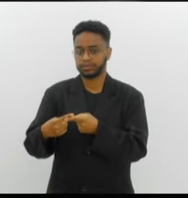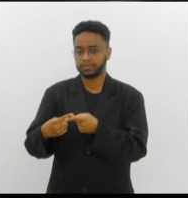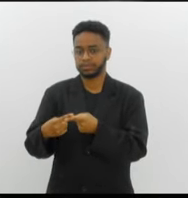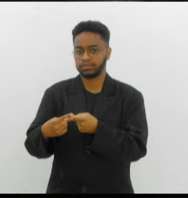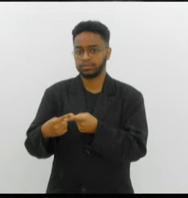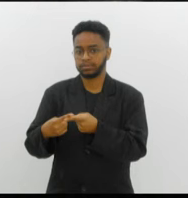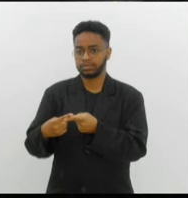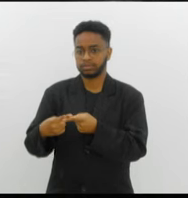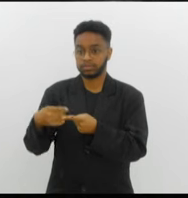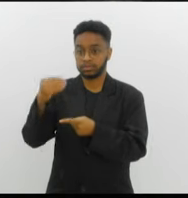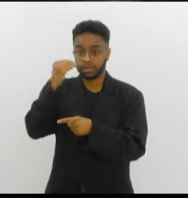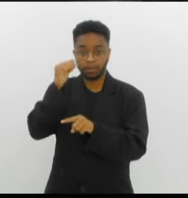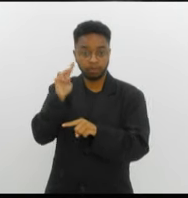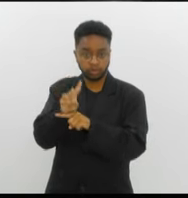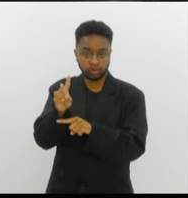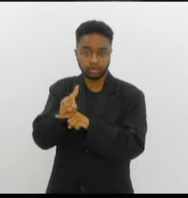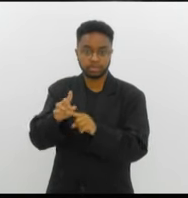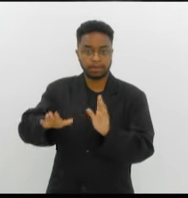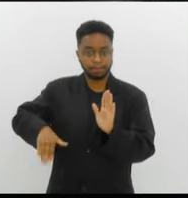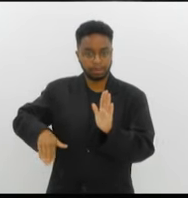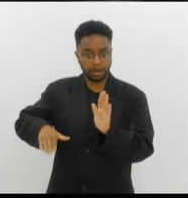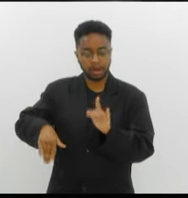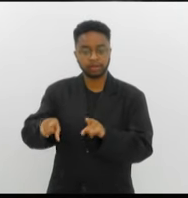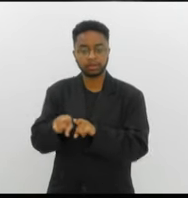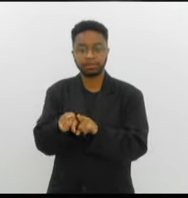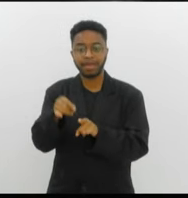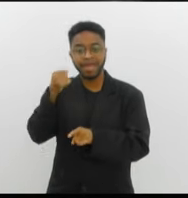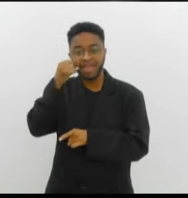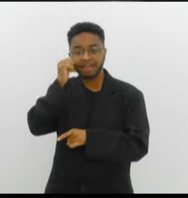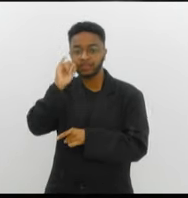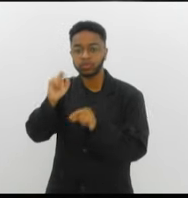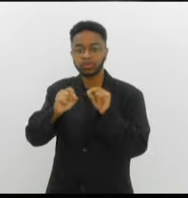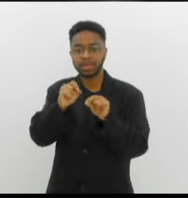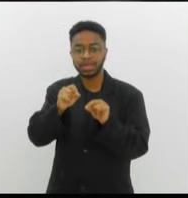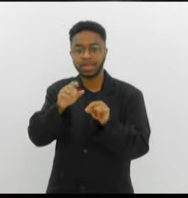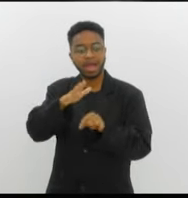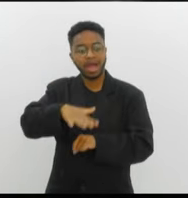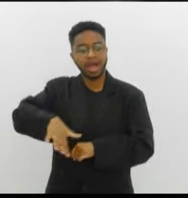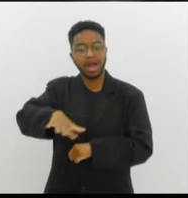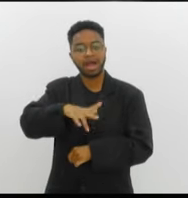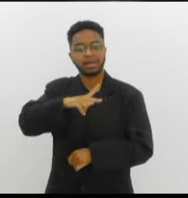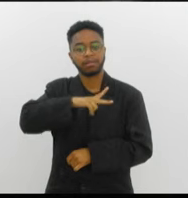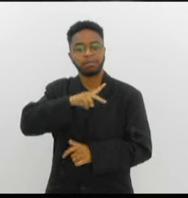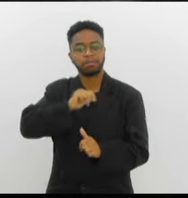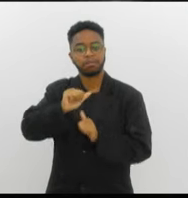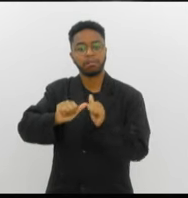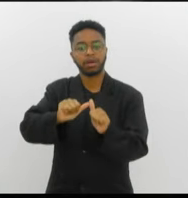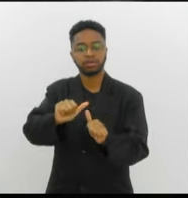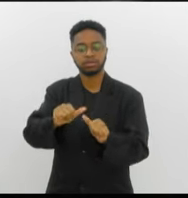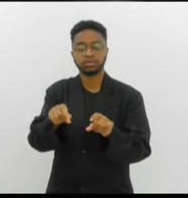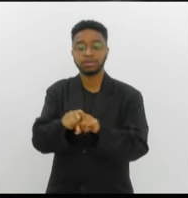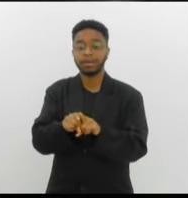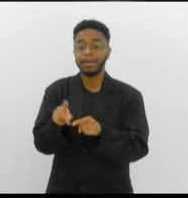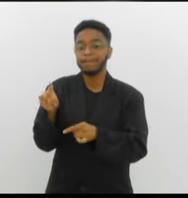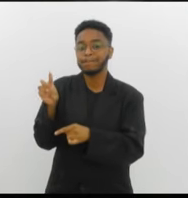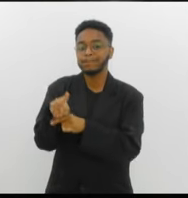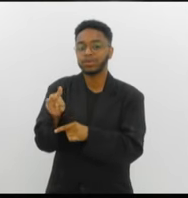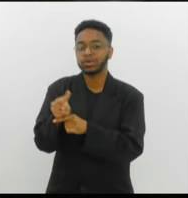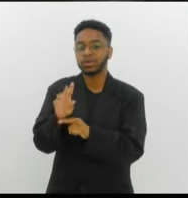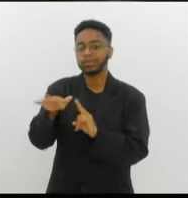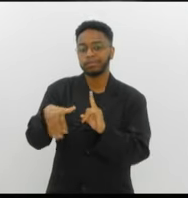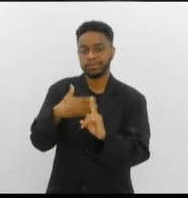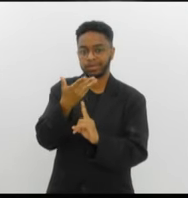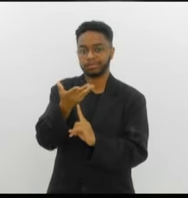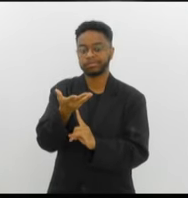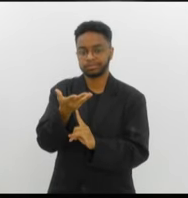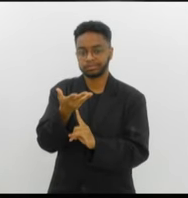está protegendo as praias, está evitando a privatização das praias, mas está protegendo com isso o meio